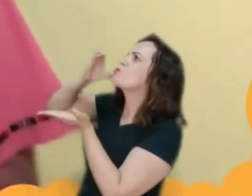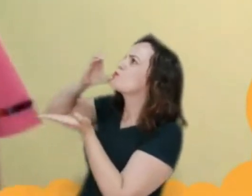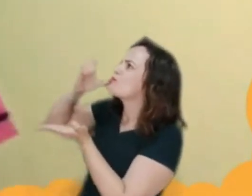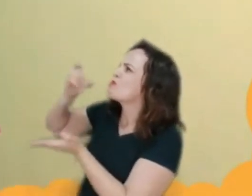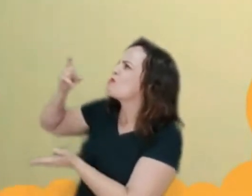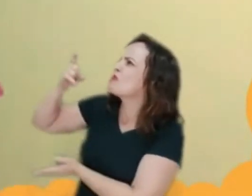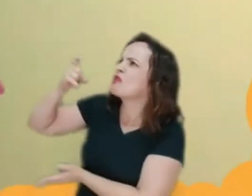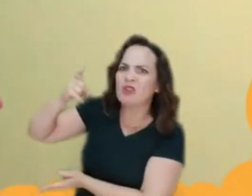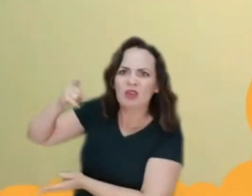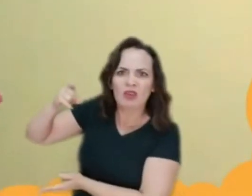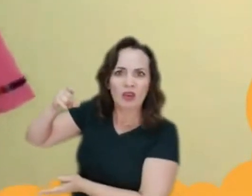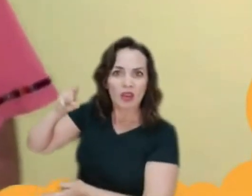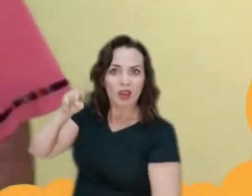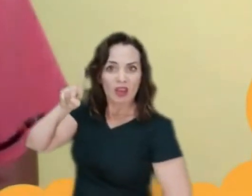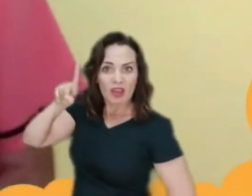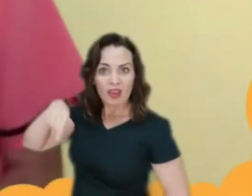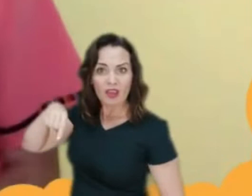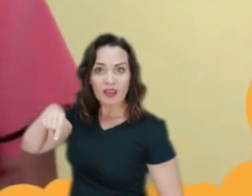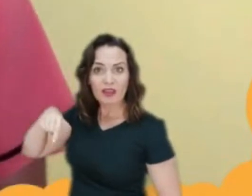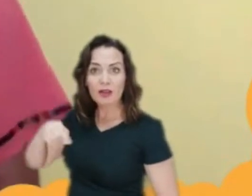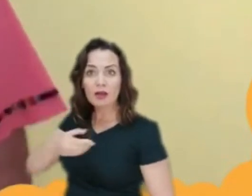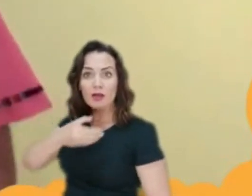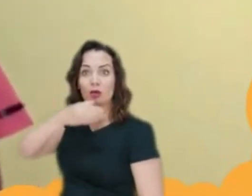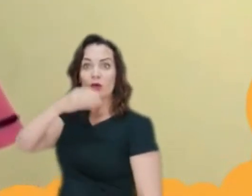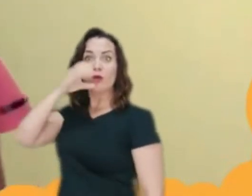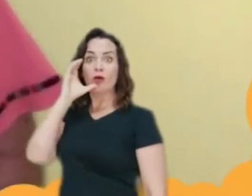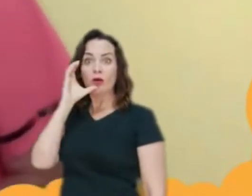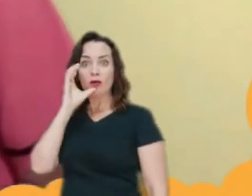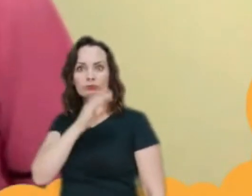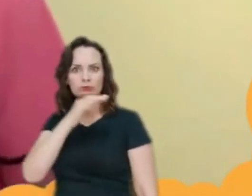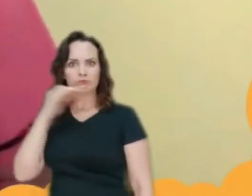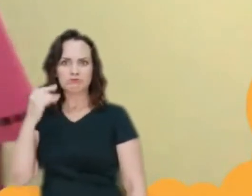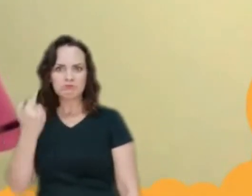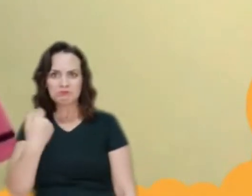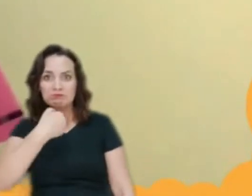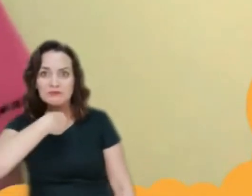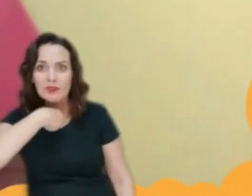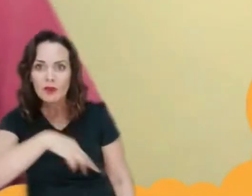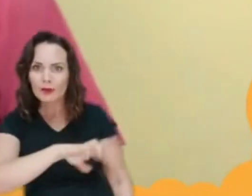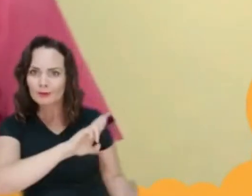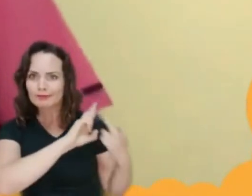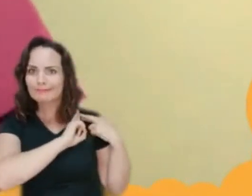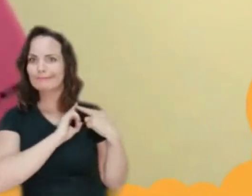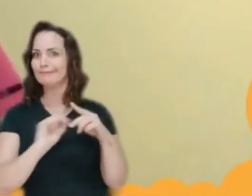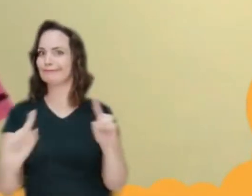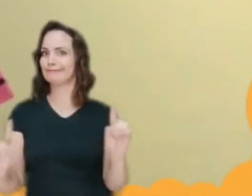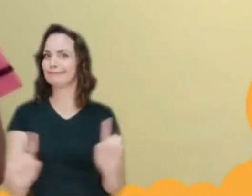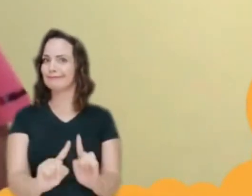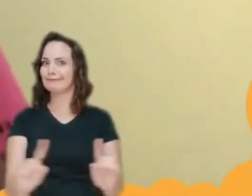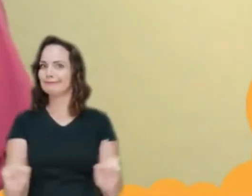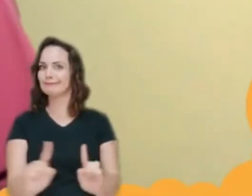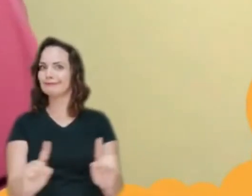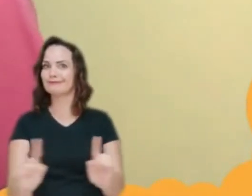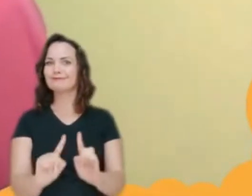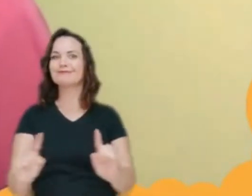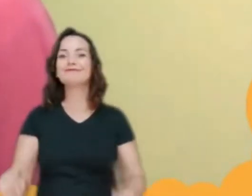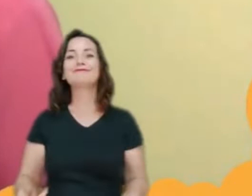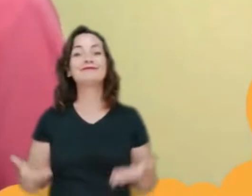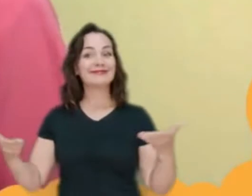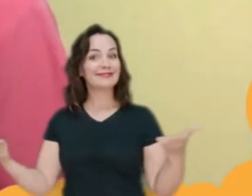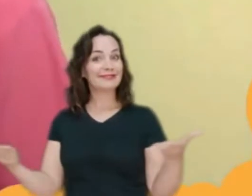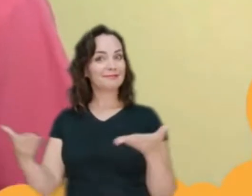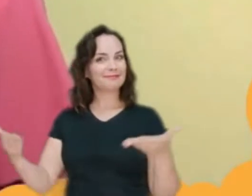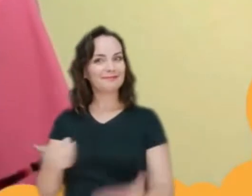copo de veneno e quem vendeu, morreu e ocupado, não fui eu.